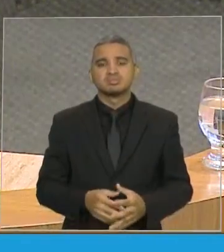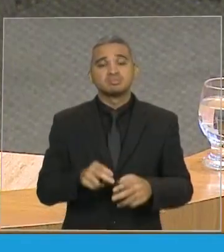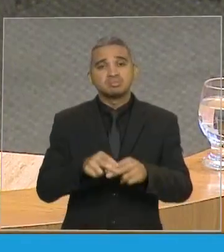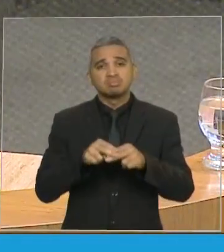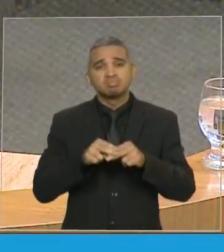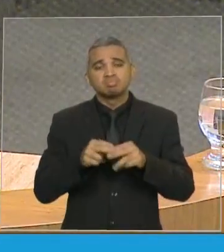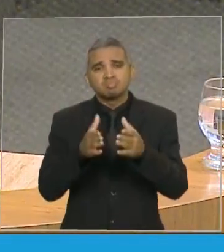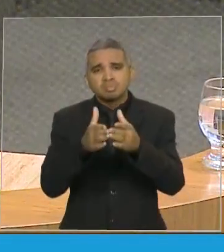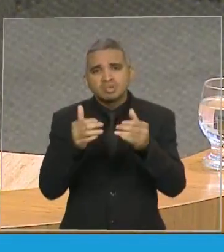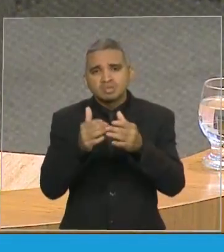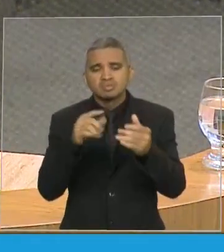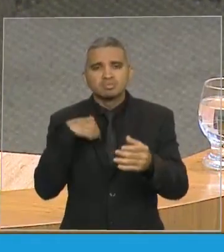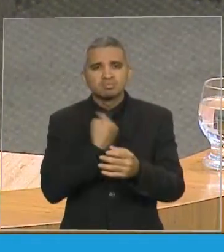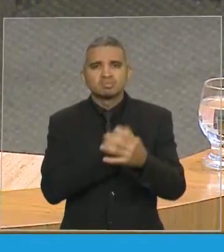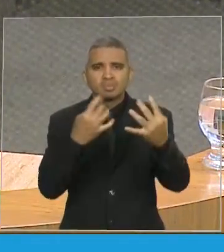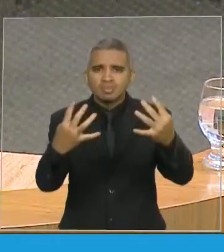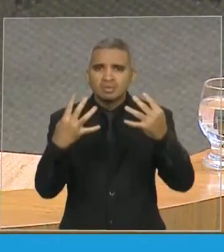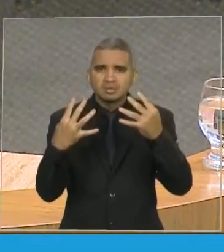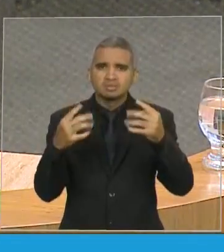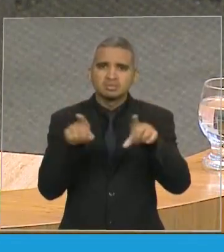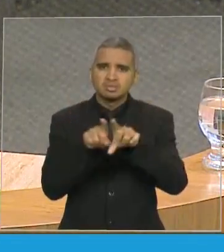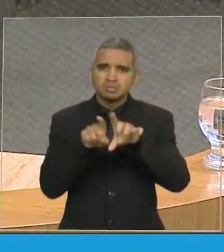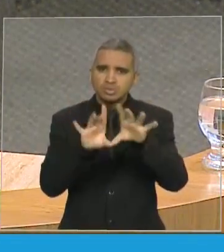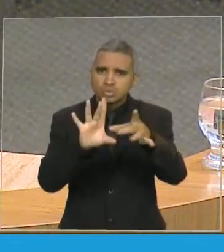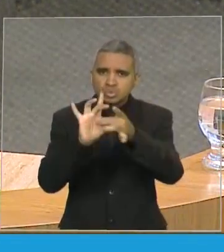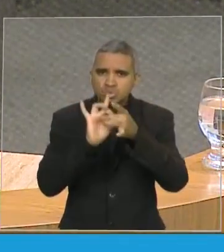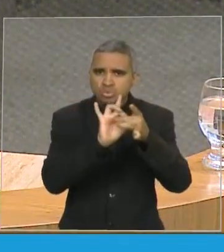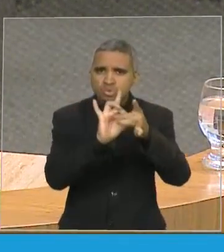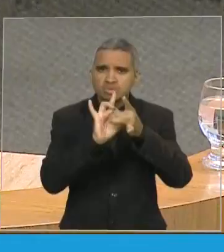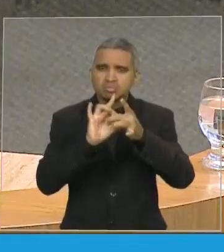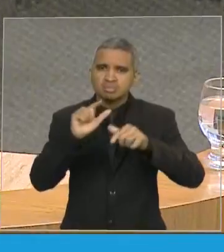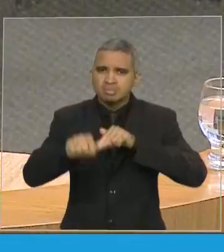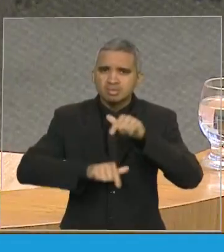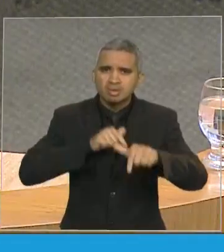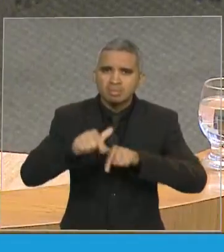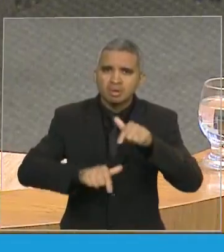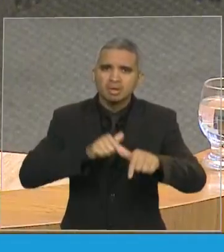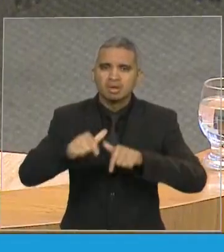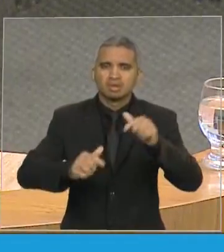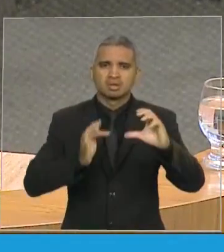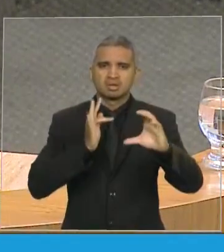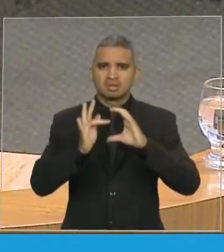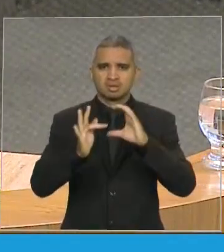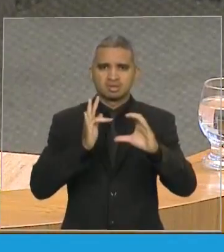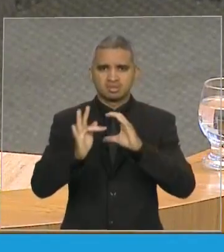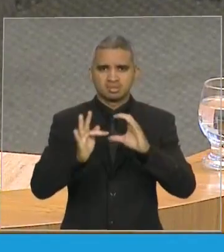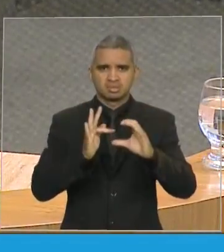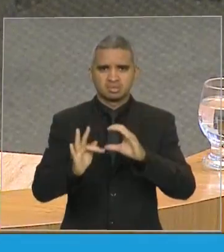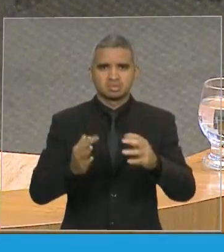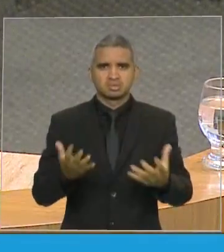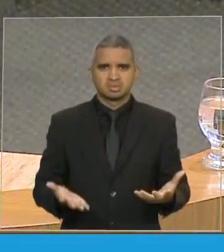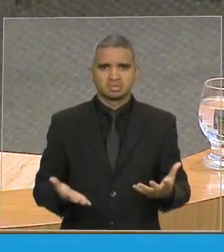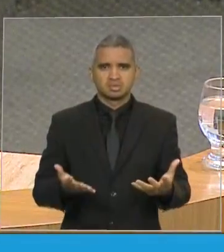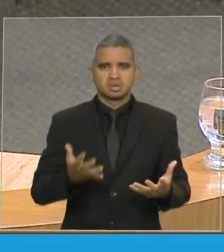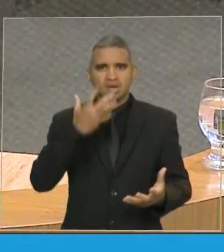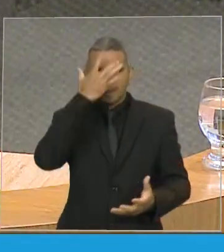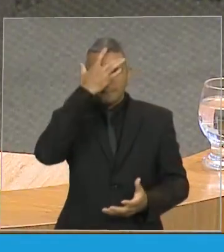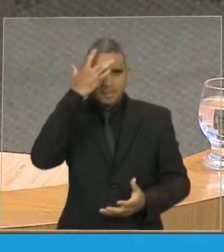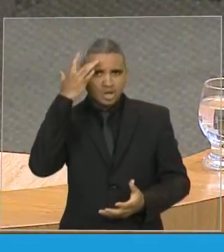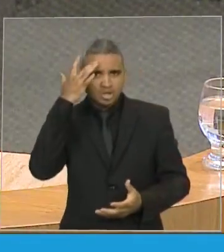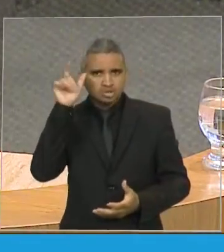nessa unidade que representa a campanha da fraternidade, do ser fraterno, da